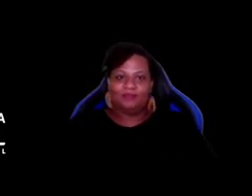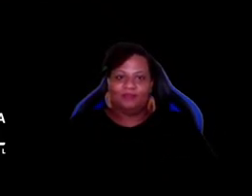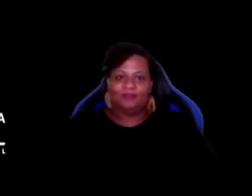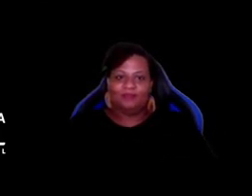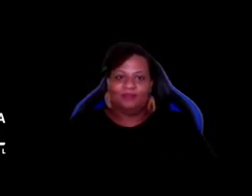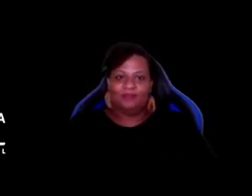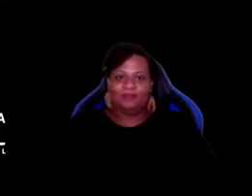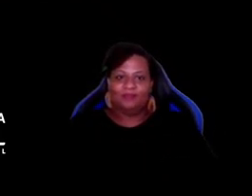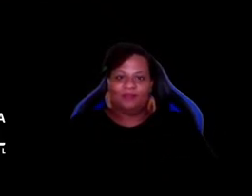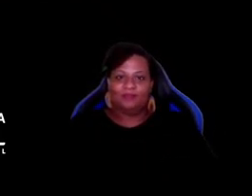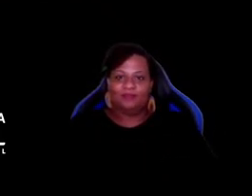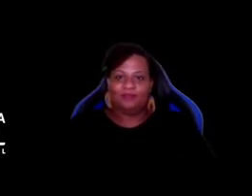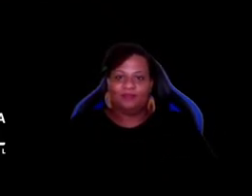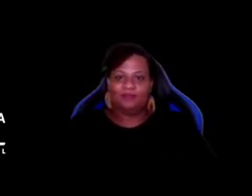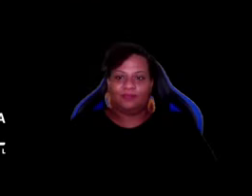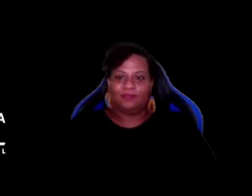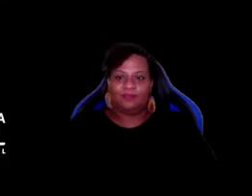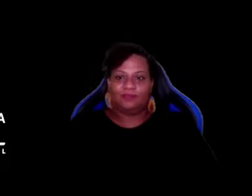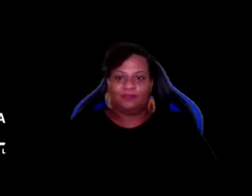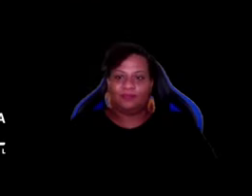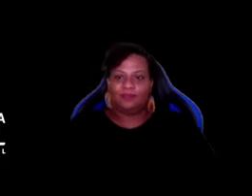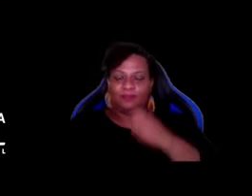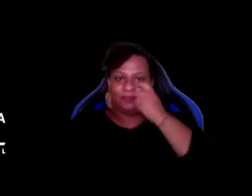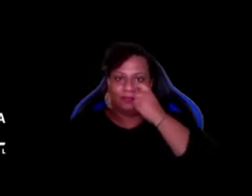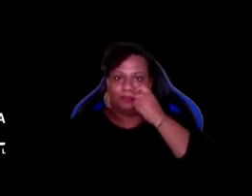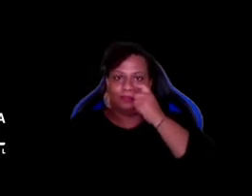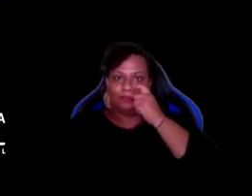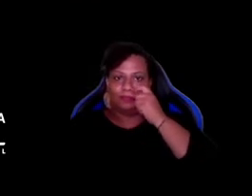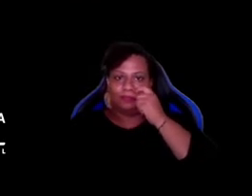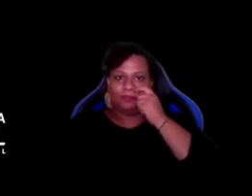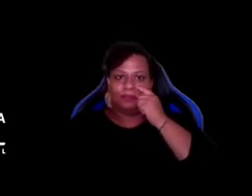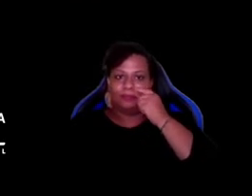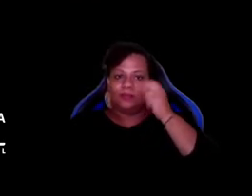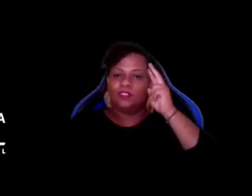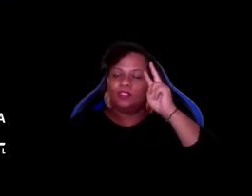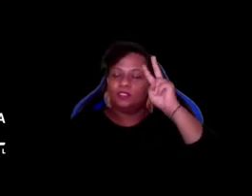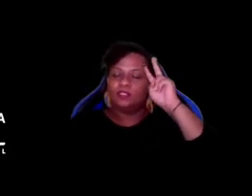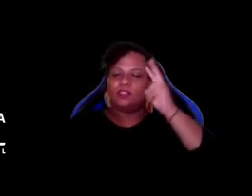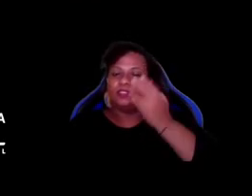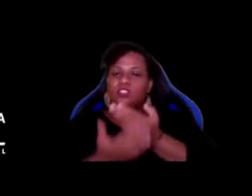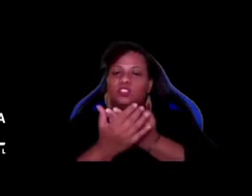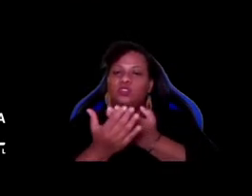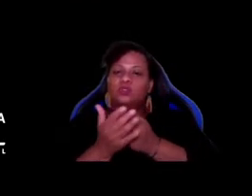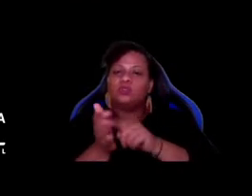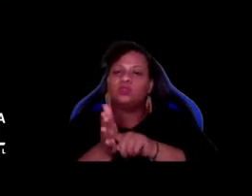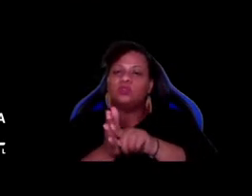um estudo, uma corrente de estudos sobre a origem dos tambores,